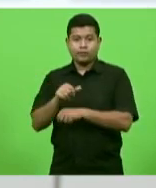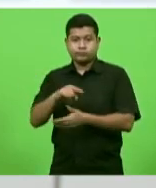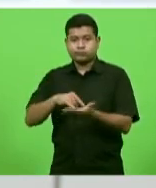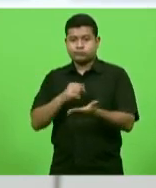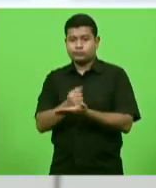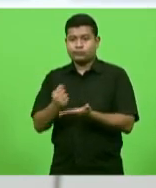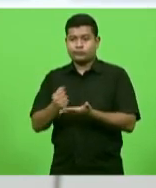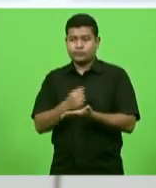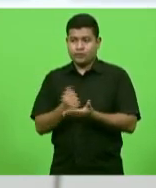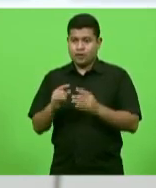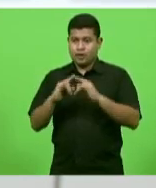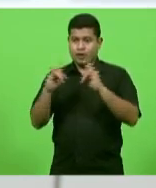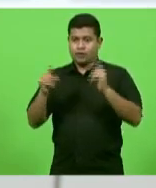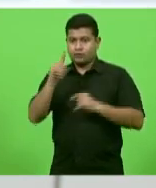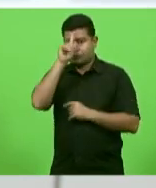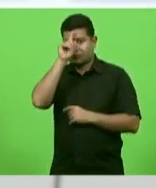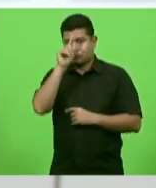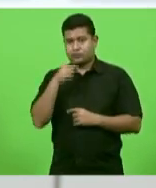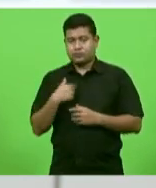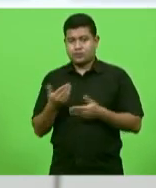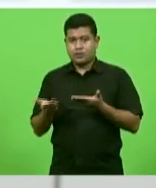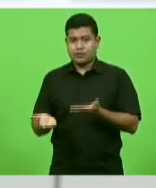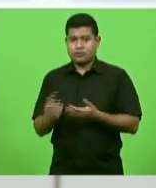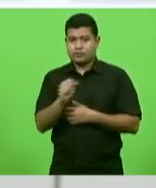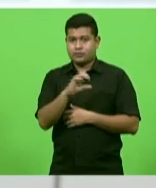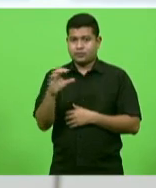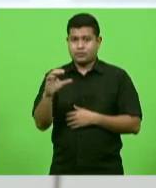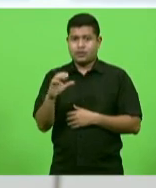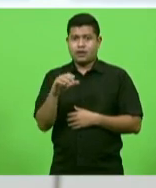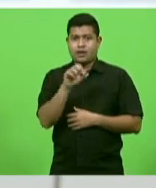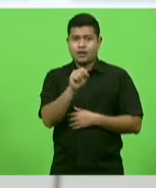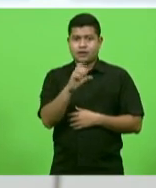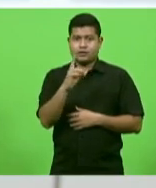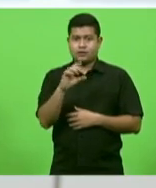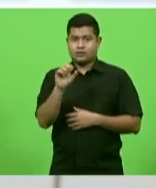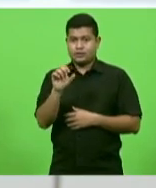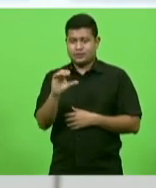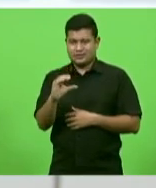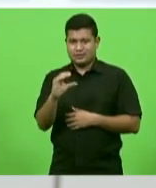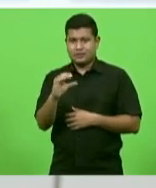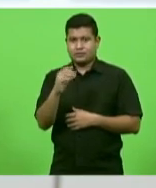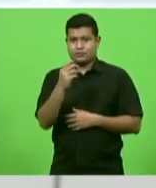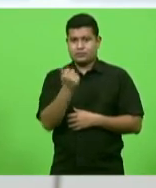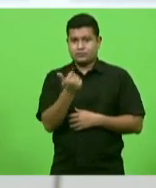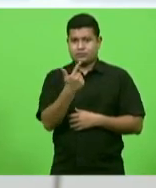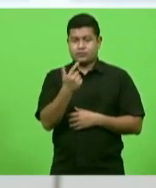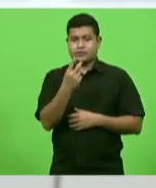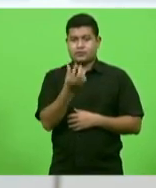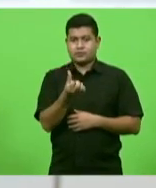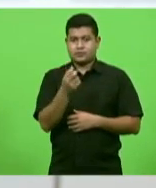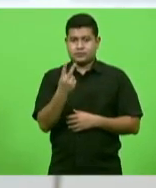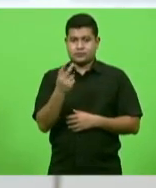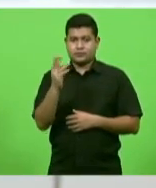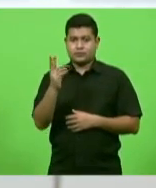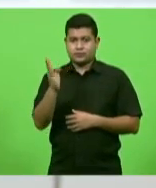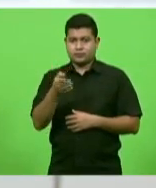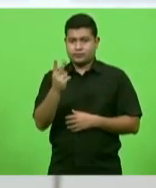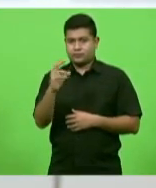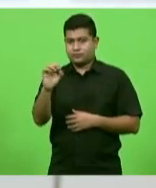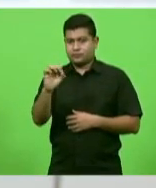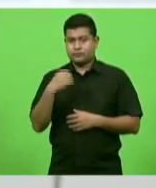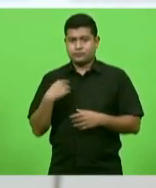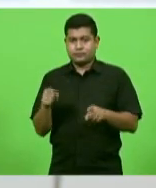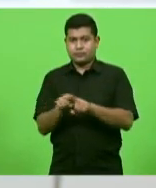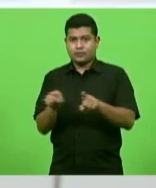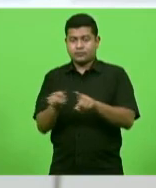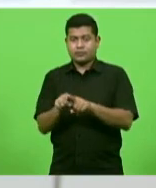civil do Estado de Santa Catarina é sdc 1262 21 conduta comissiva